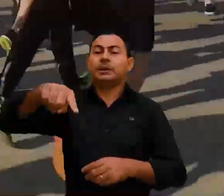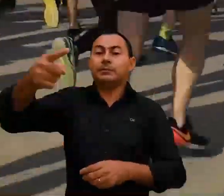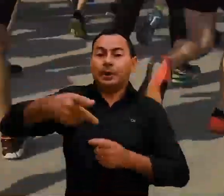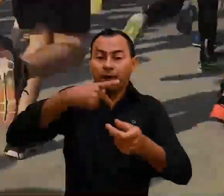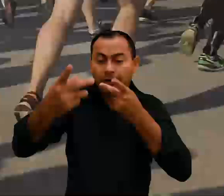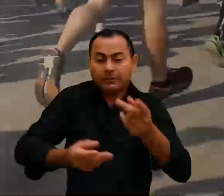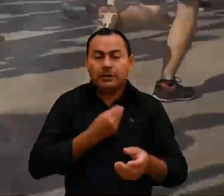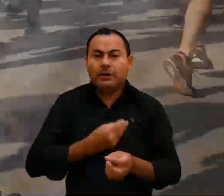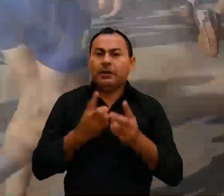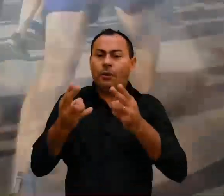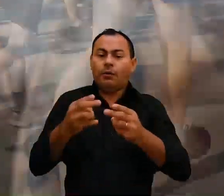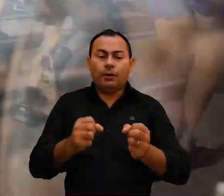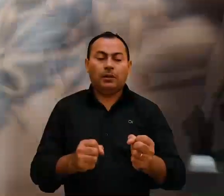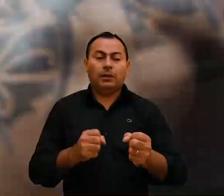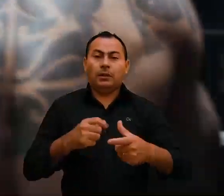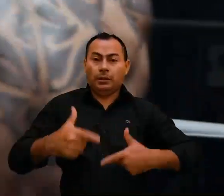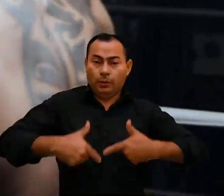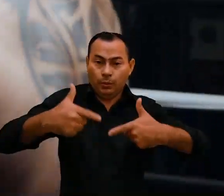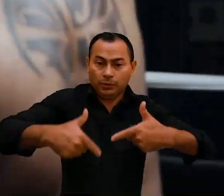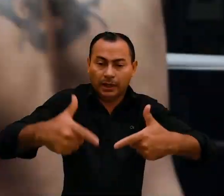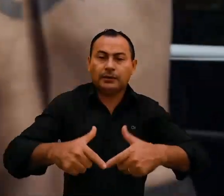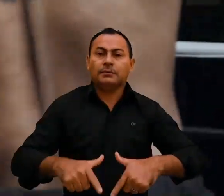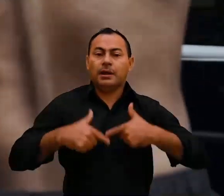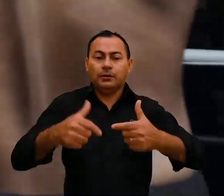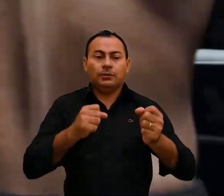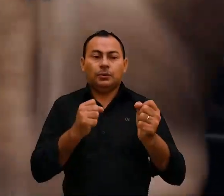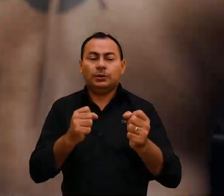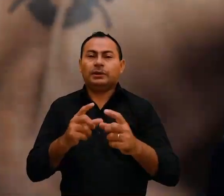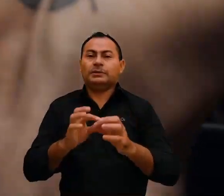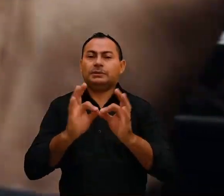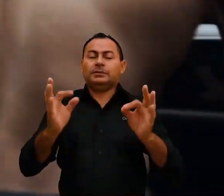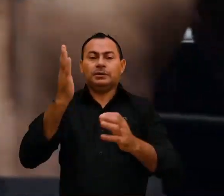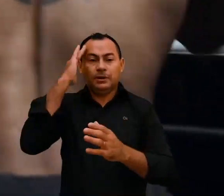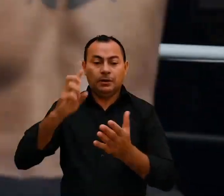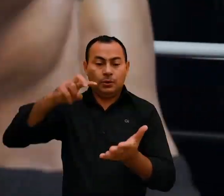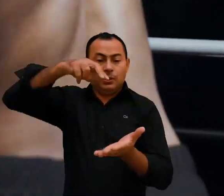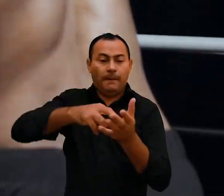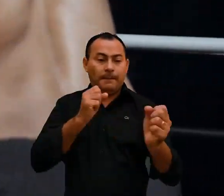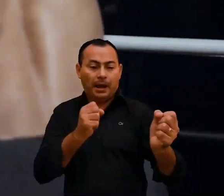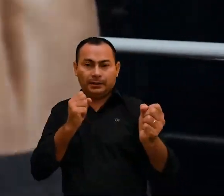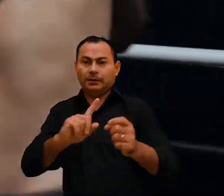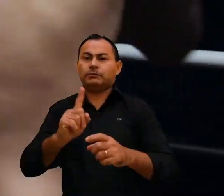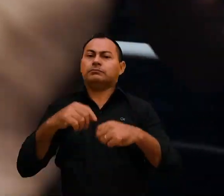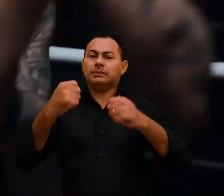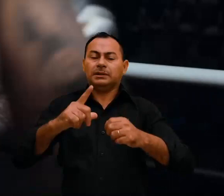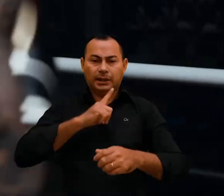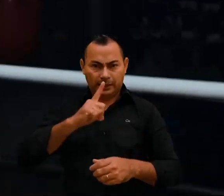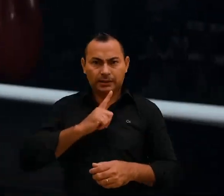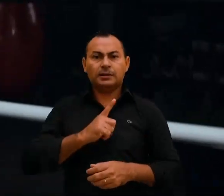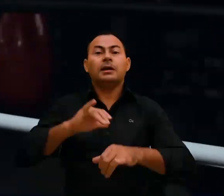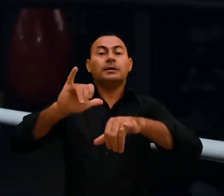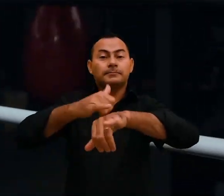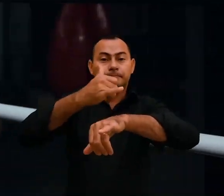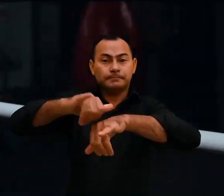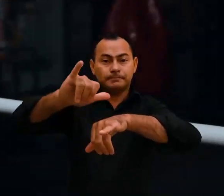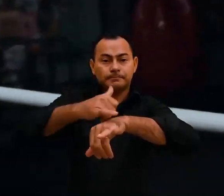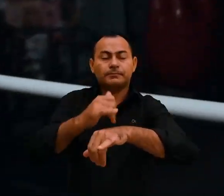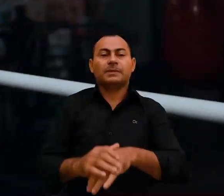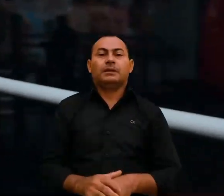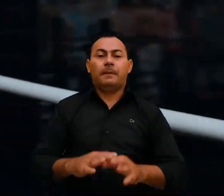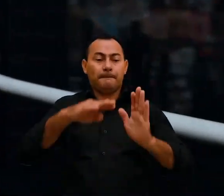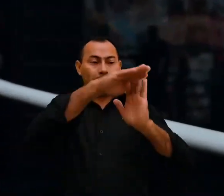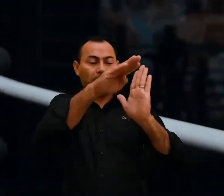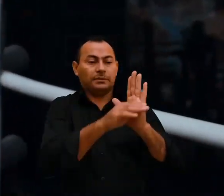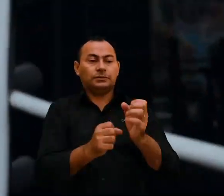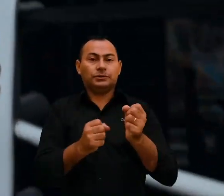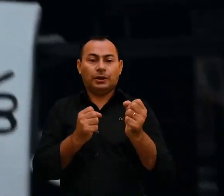depois ele disse que a vida é como lutar e que para lutar não basta simplesmente subir ao ringue é necessário que haja uma